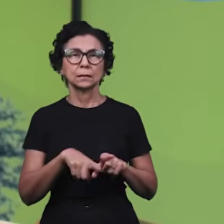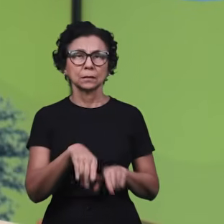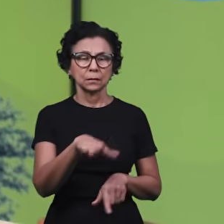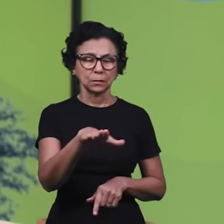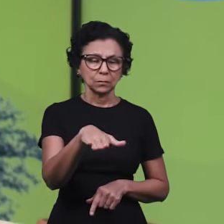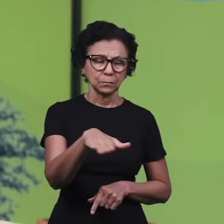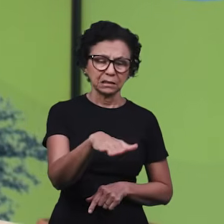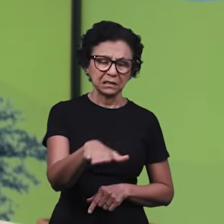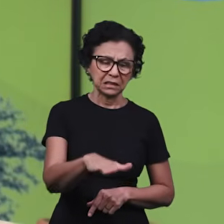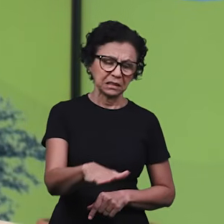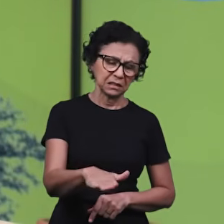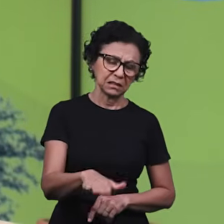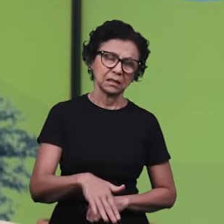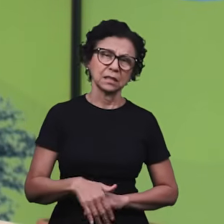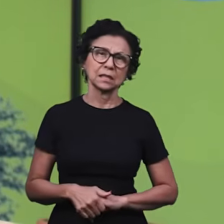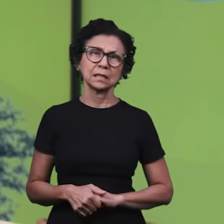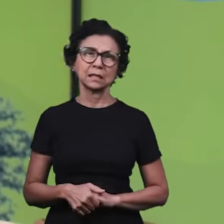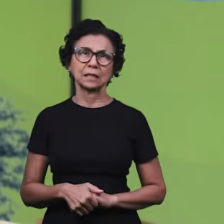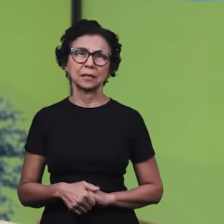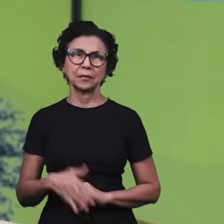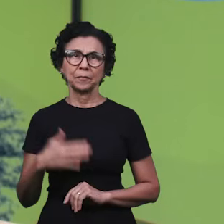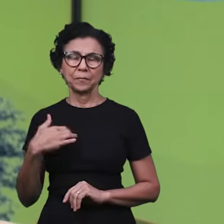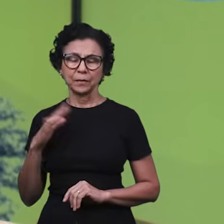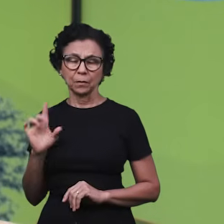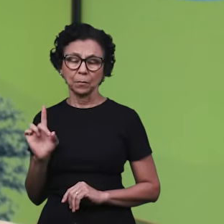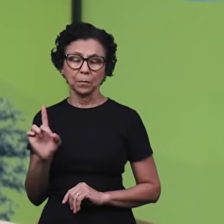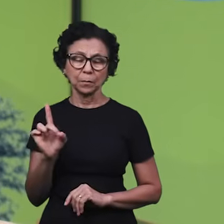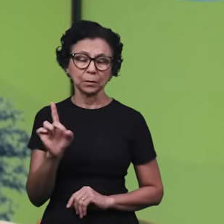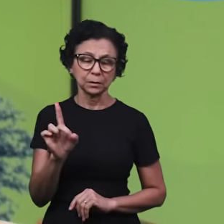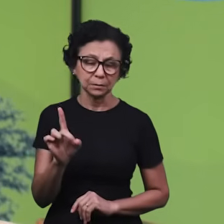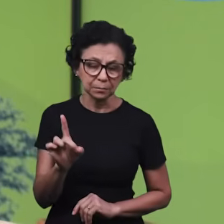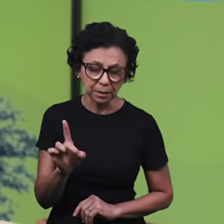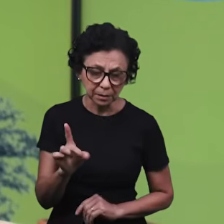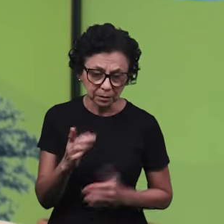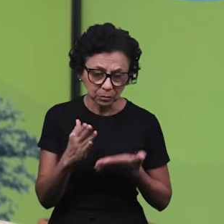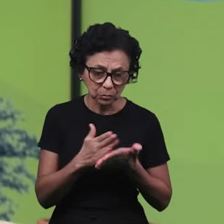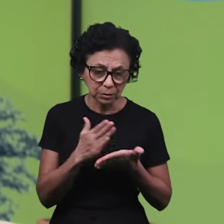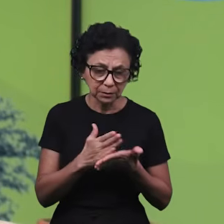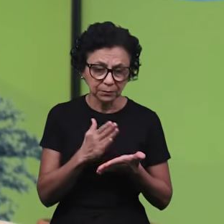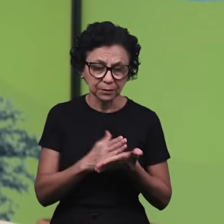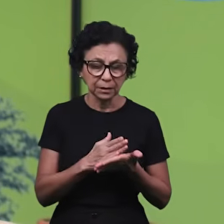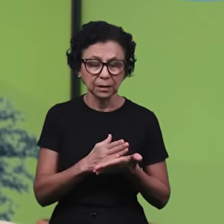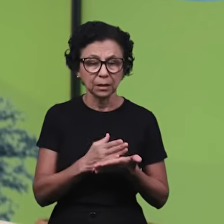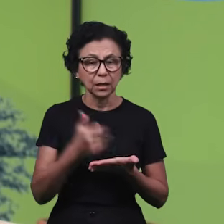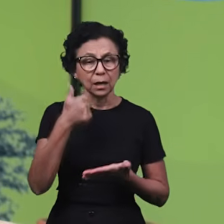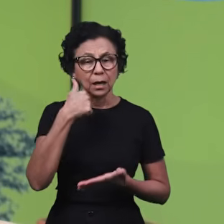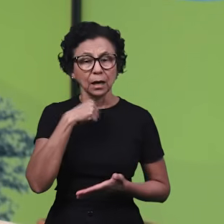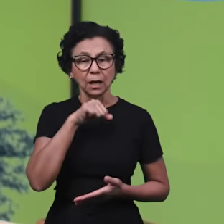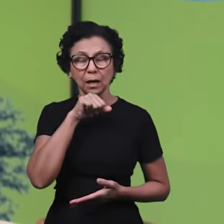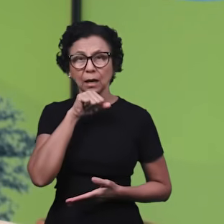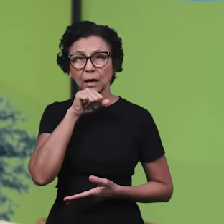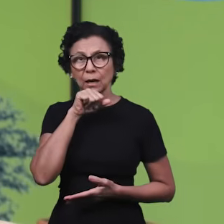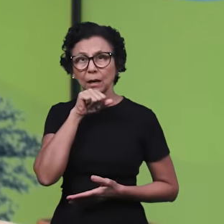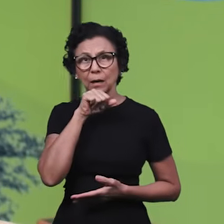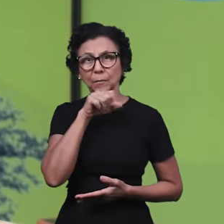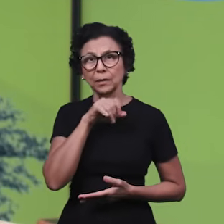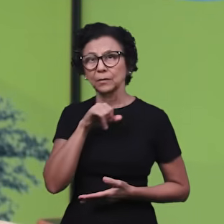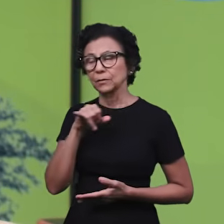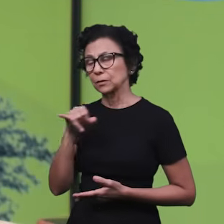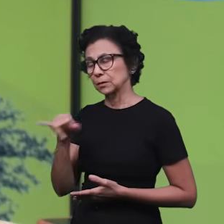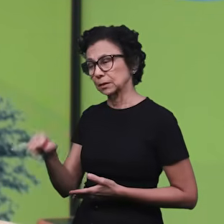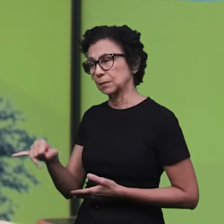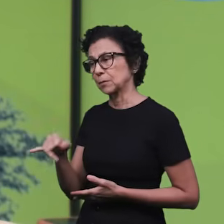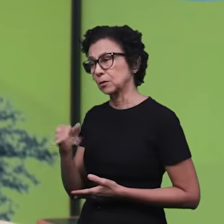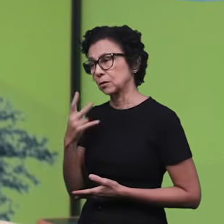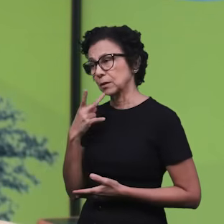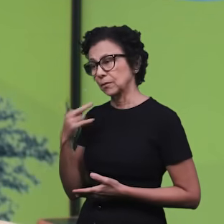criança. Ao chegar ali próximo com o material, a mãe me disse assim: olha, você pode até falar, mas ele não vai